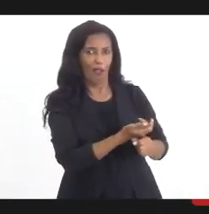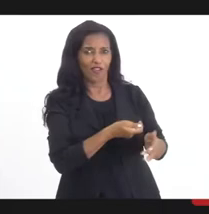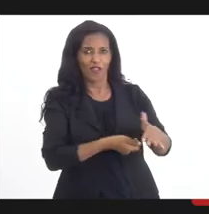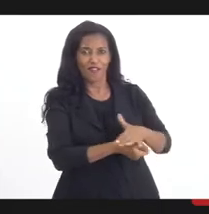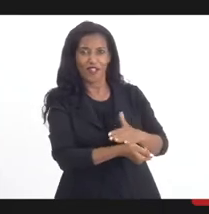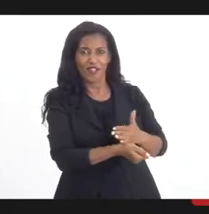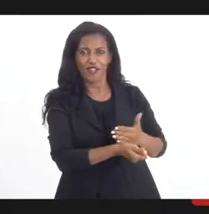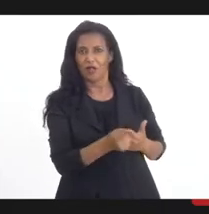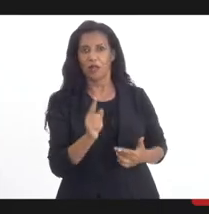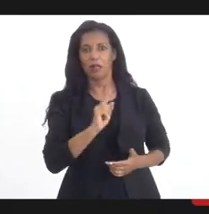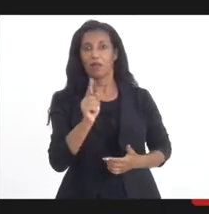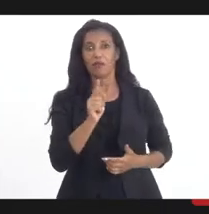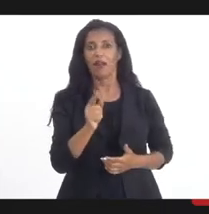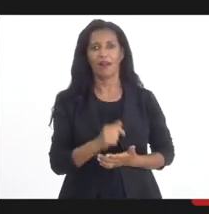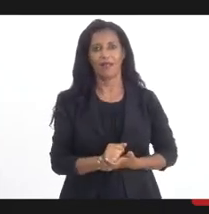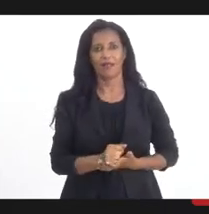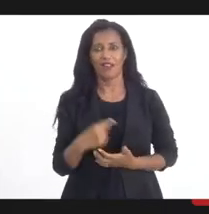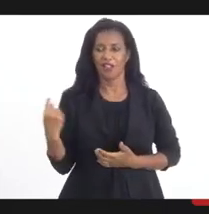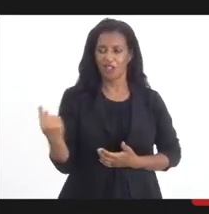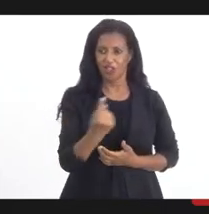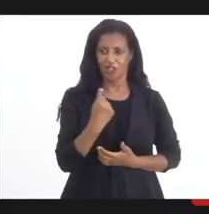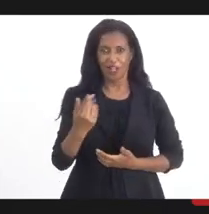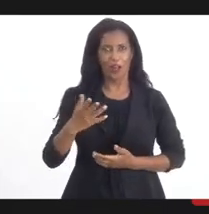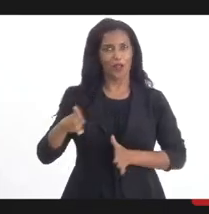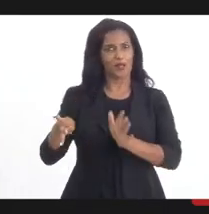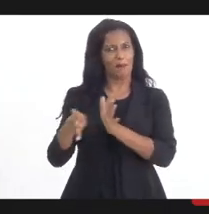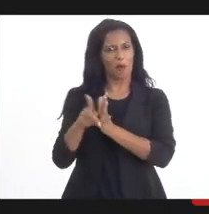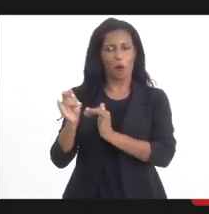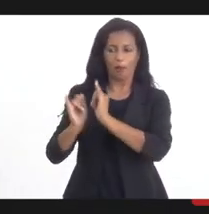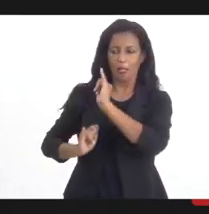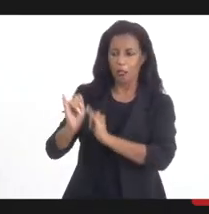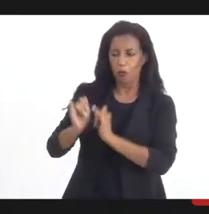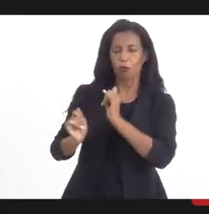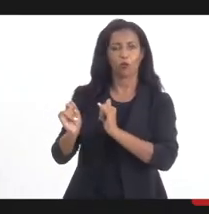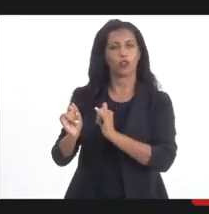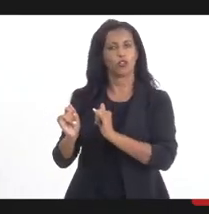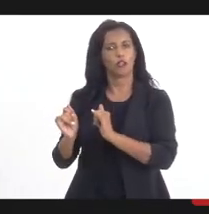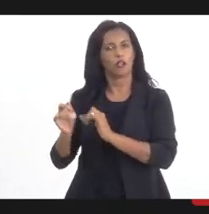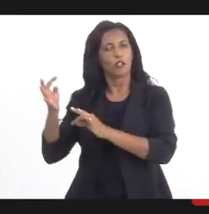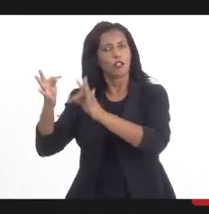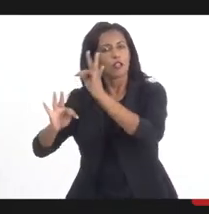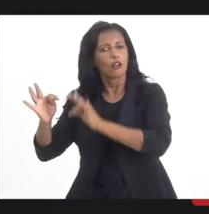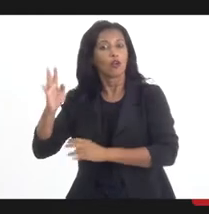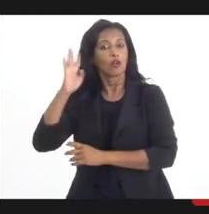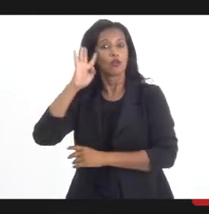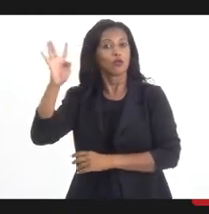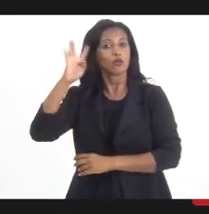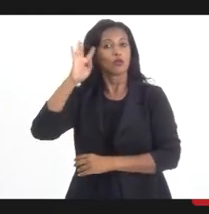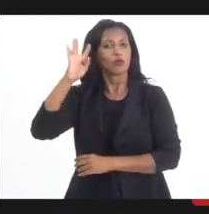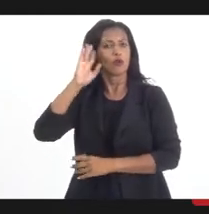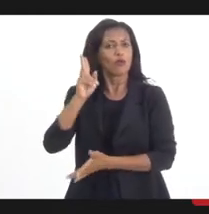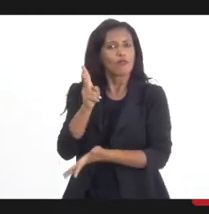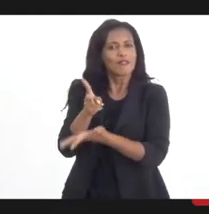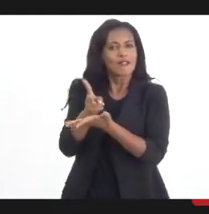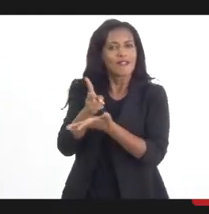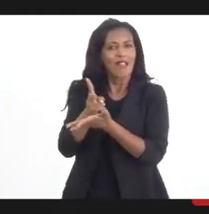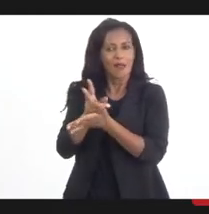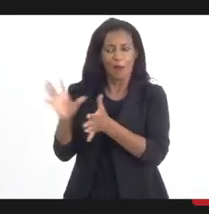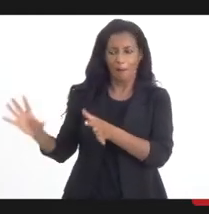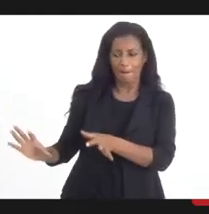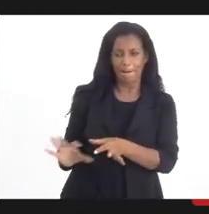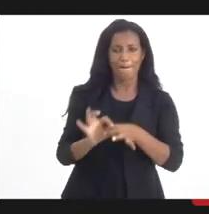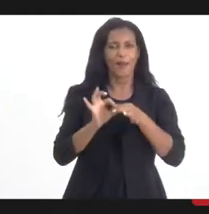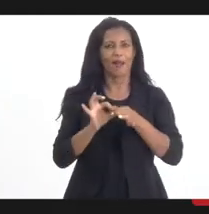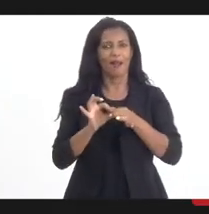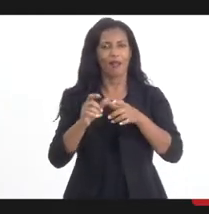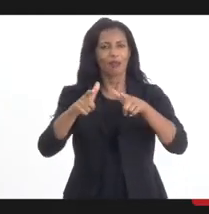vai acontecer. Nós temos que criar uma universidade nossa para investir em indústrias, em tecnologias, coisa que o sonho, sempre foi um sonho, daquela